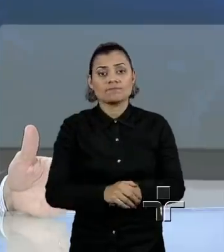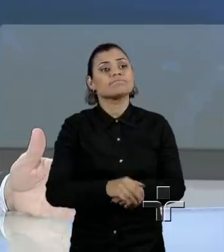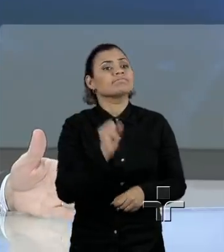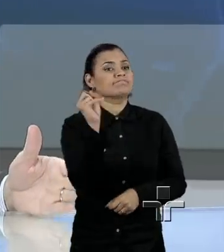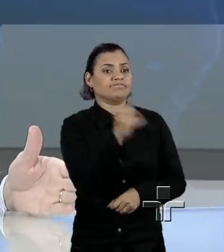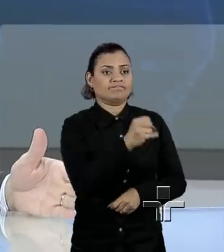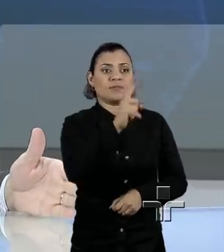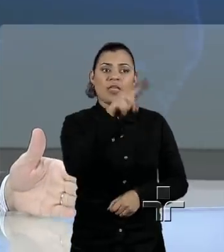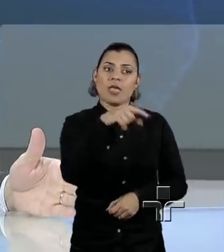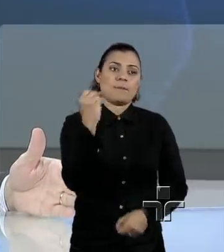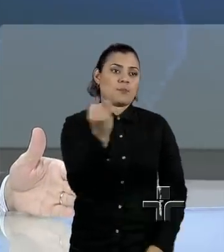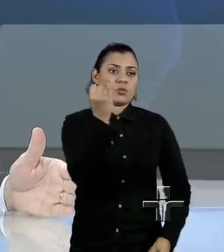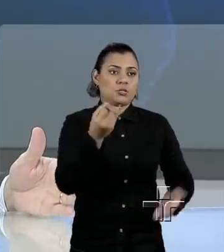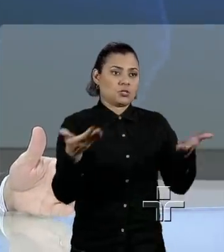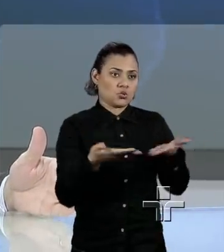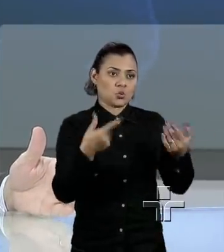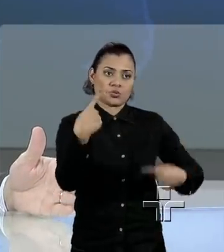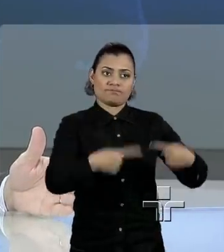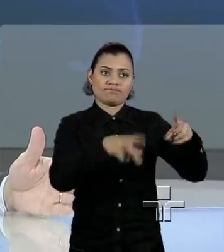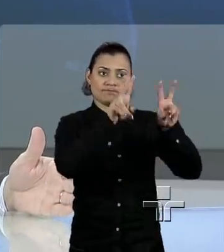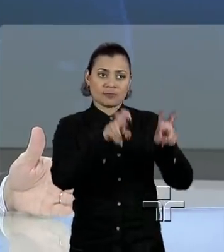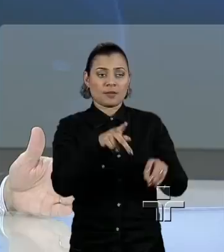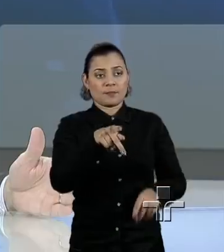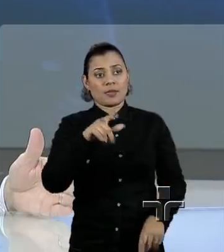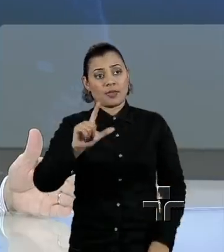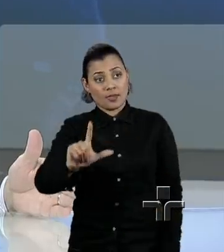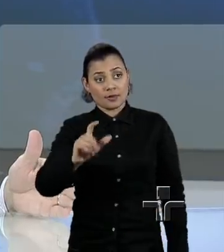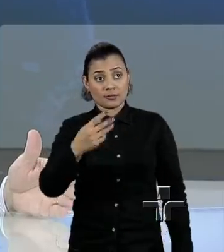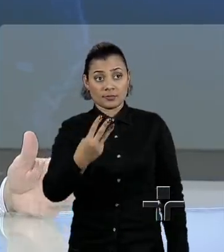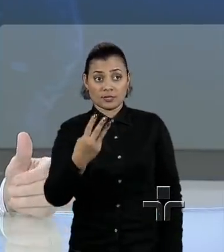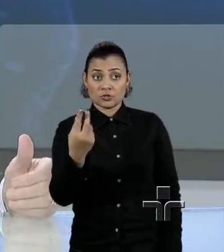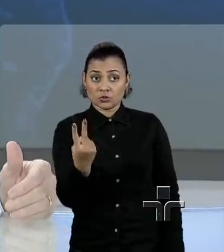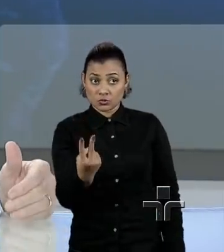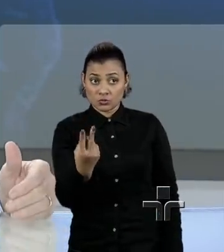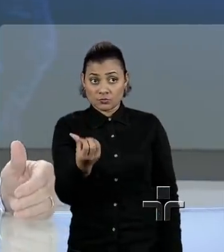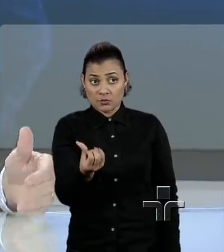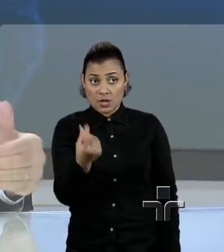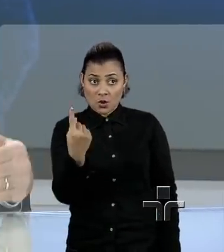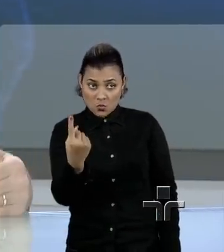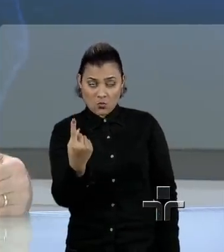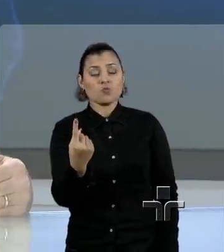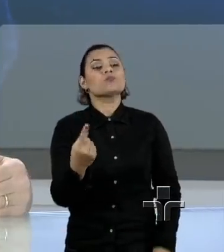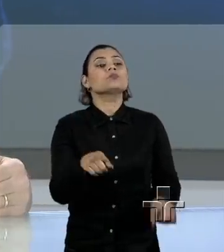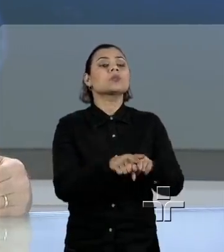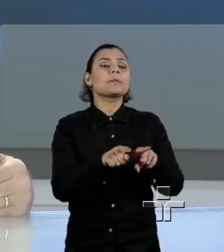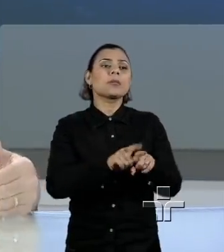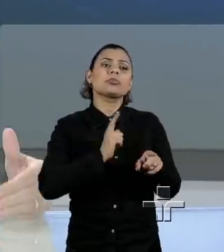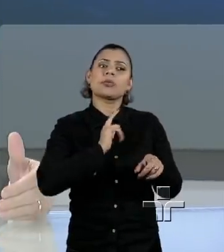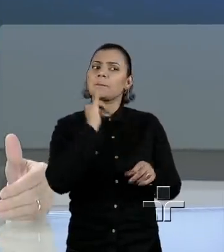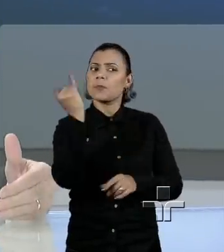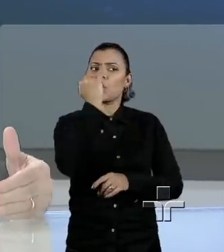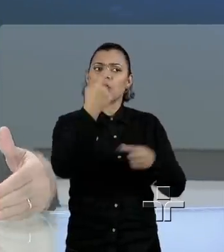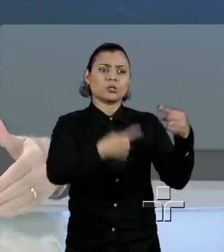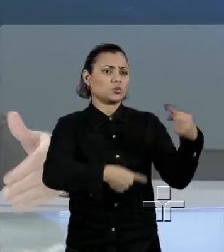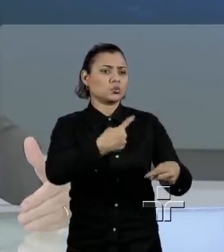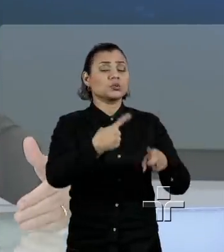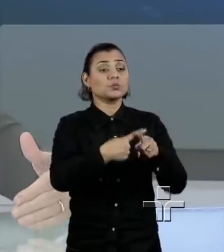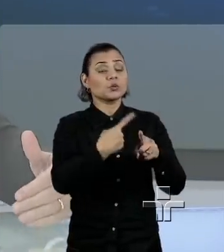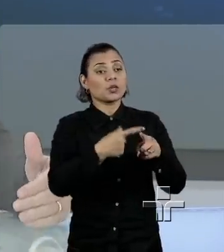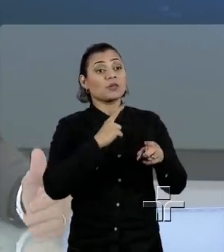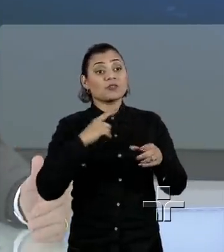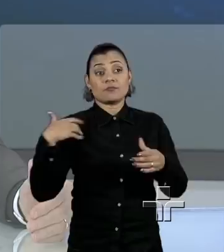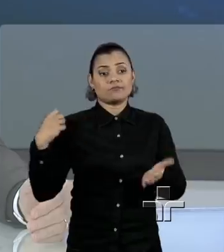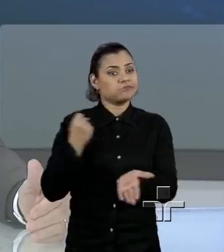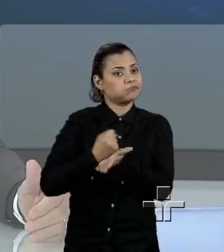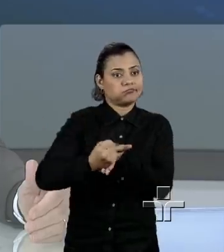extremamente importante hoje que está sendo discutida, esse PL 3261. Na verdade, já tinha uma medida provisória do governo que derrubaram, passou o tempo, era uma